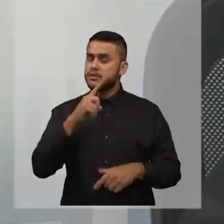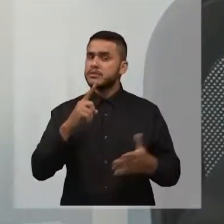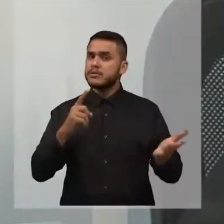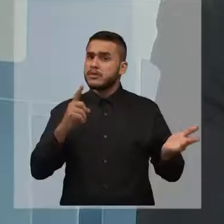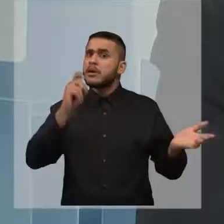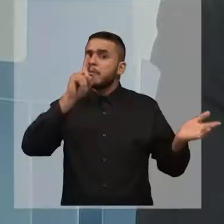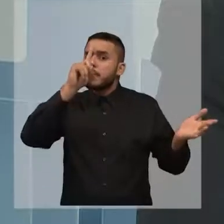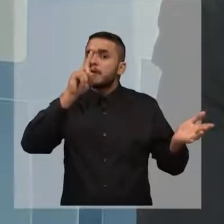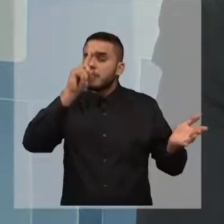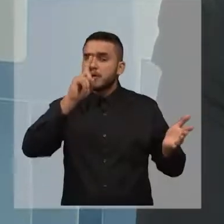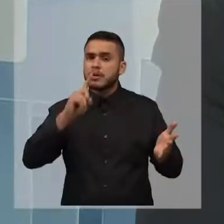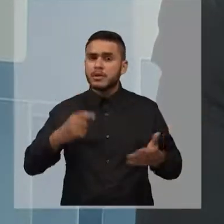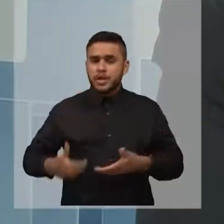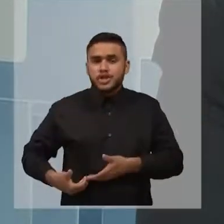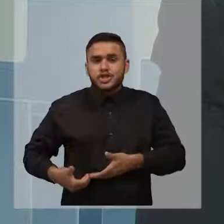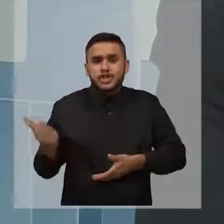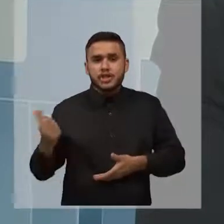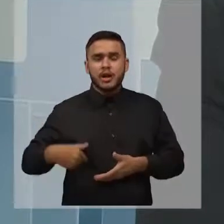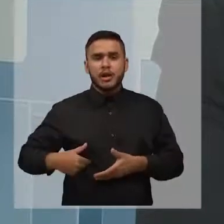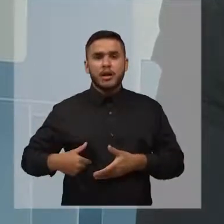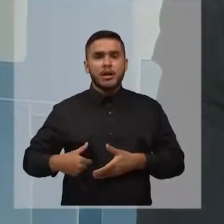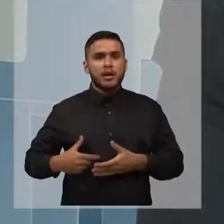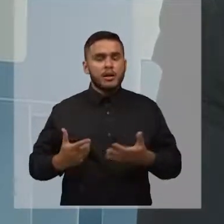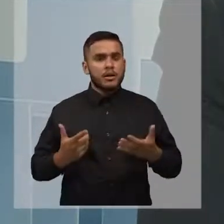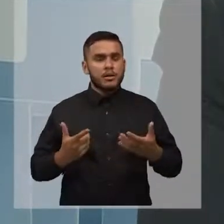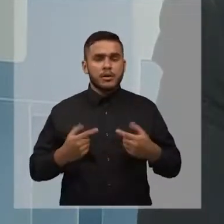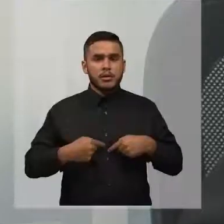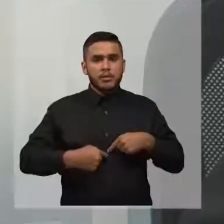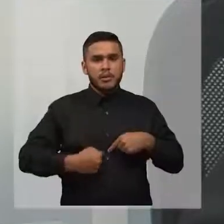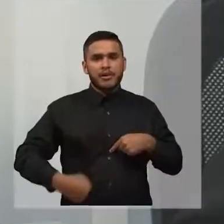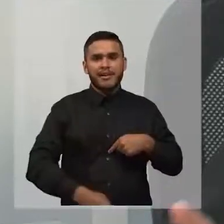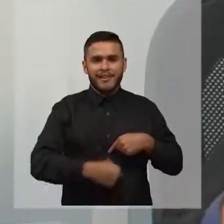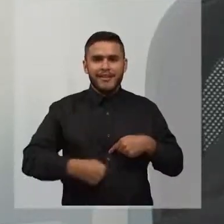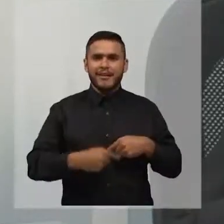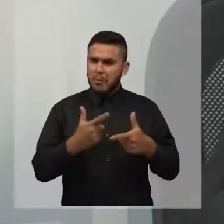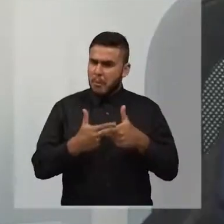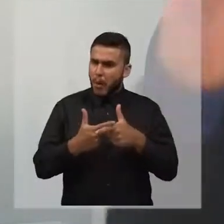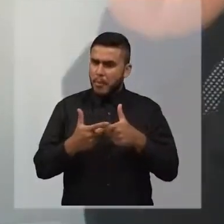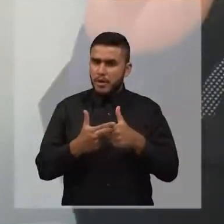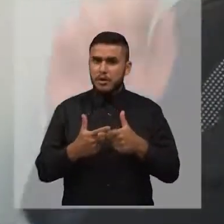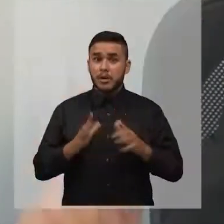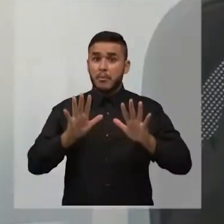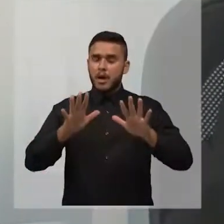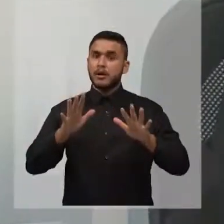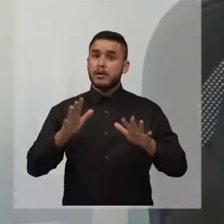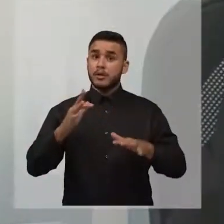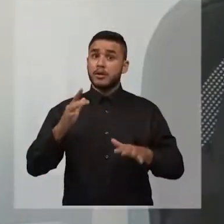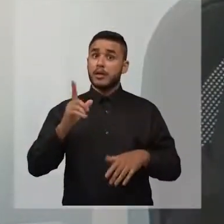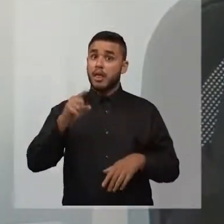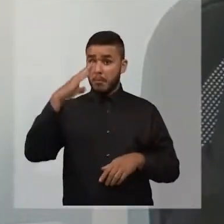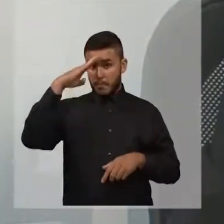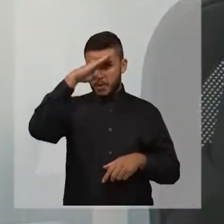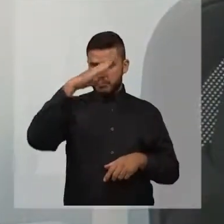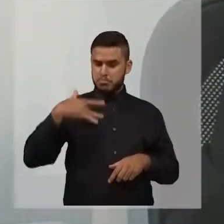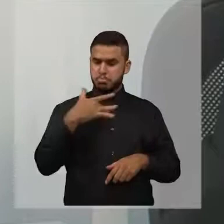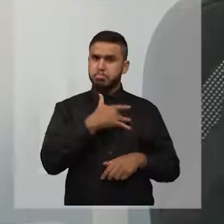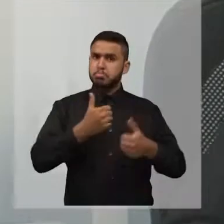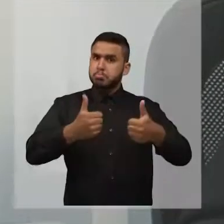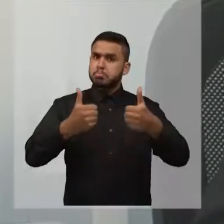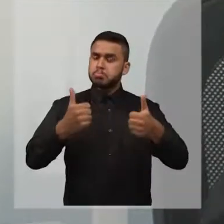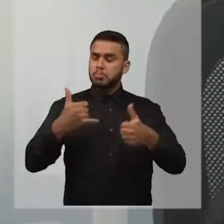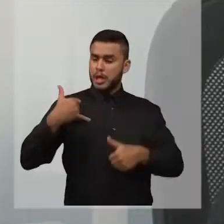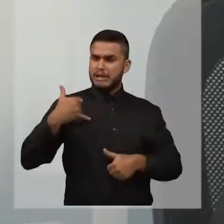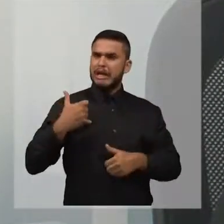a retirada da bolsa foi de alto risco. A sorte dele é que ele tem um preparo físico invejável para a idade dele. É verdade